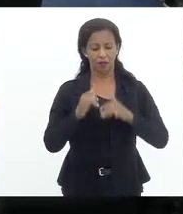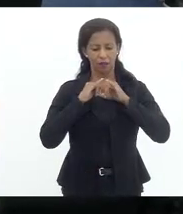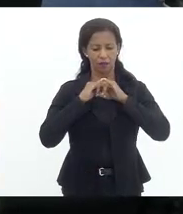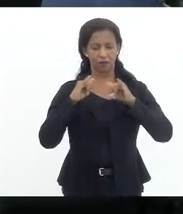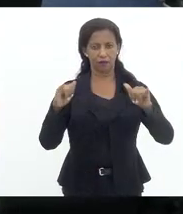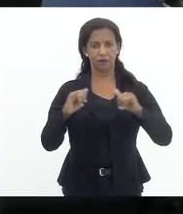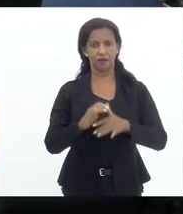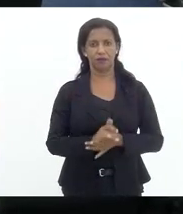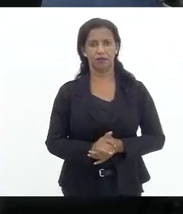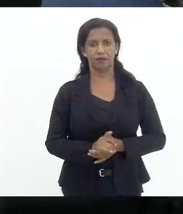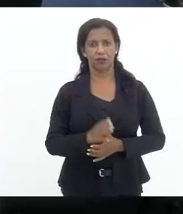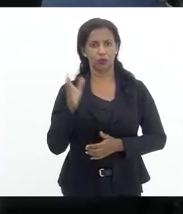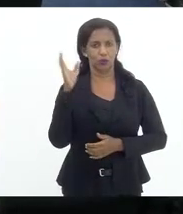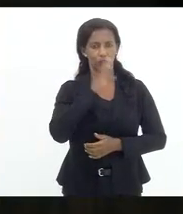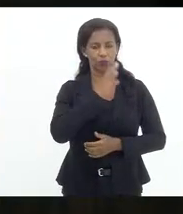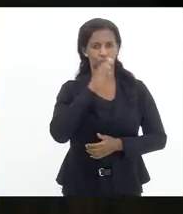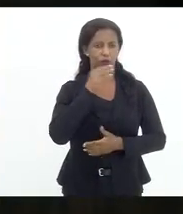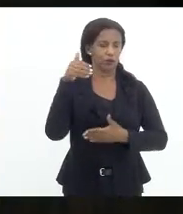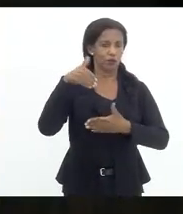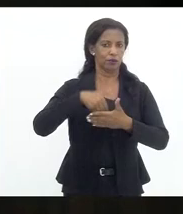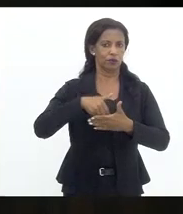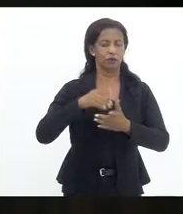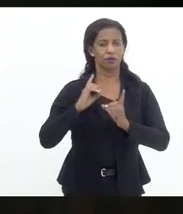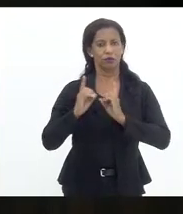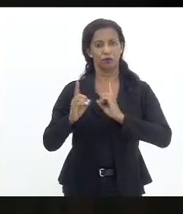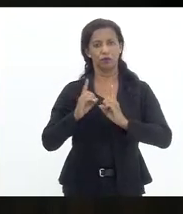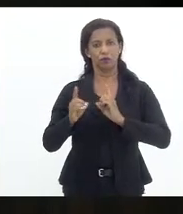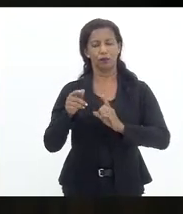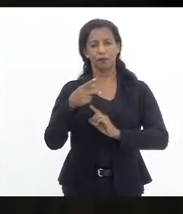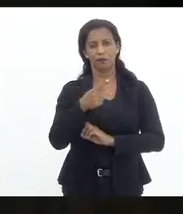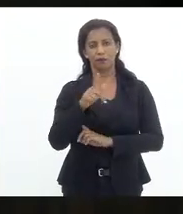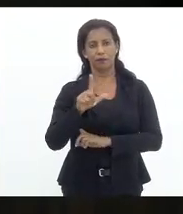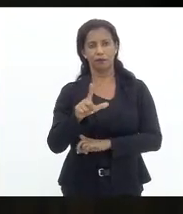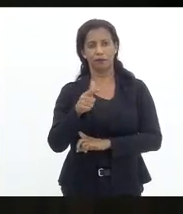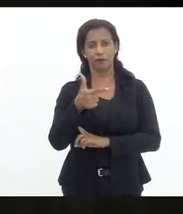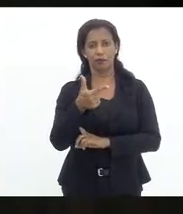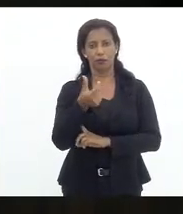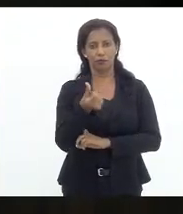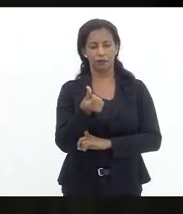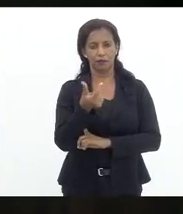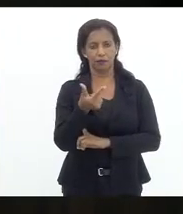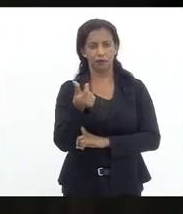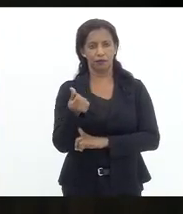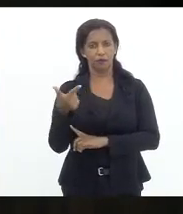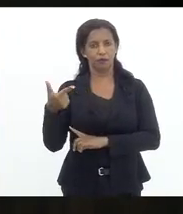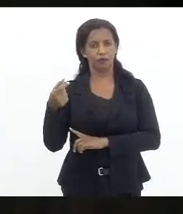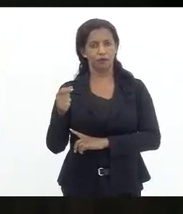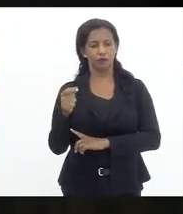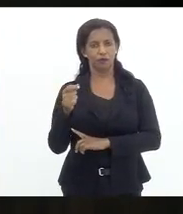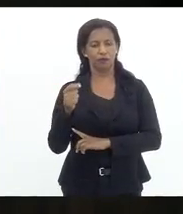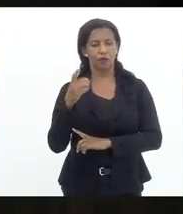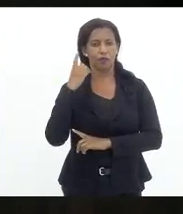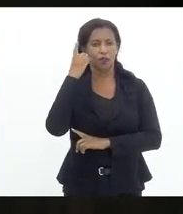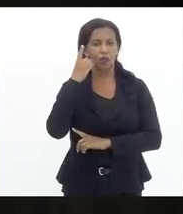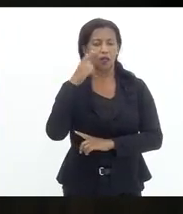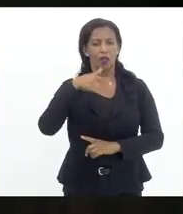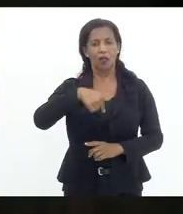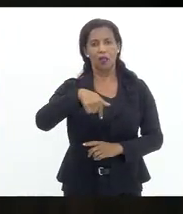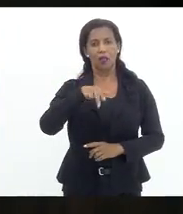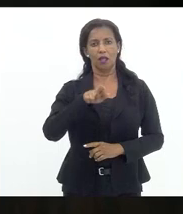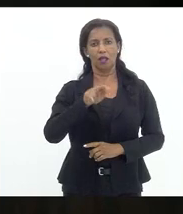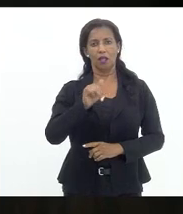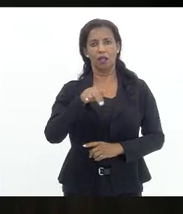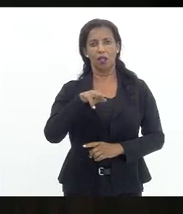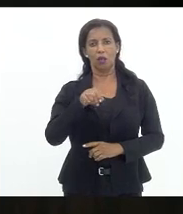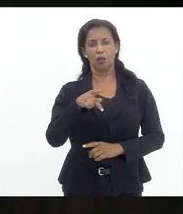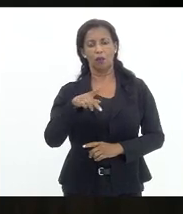Anuncio, em regime de urgência, em votação e discussão única, projeto de lei 2626 de 20, de autoria do deputado Alexandre Knoploch, dos